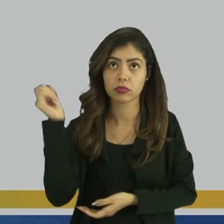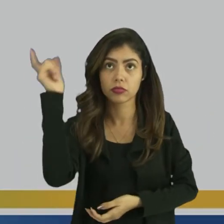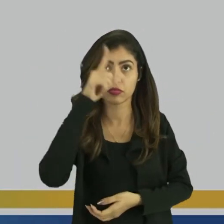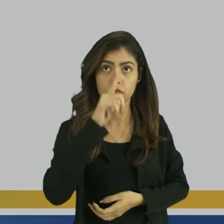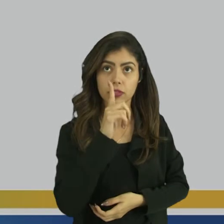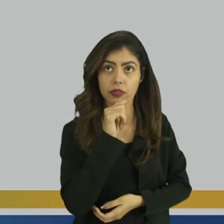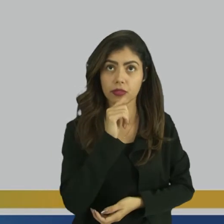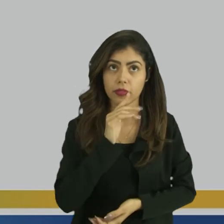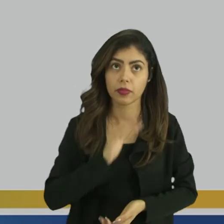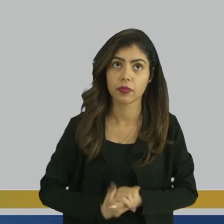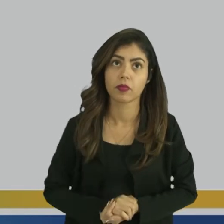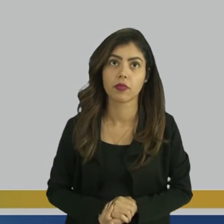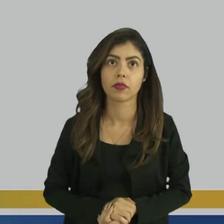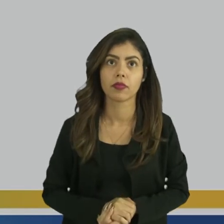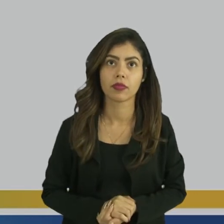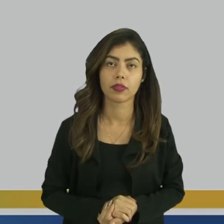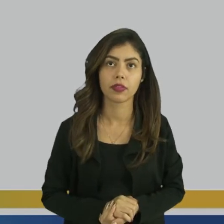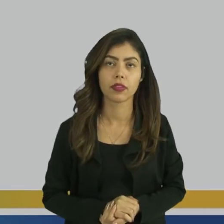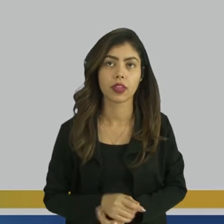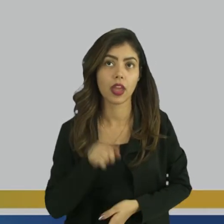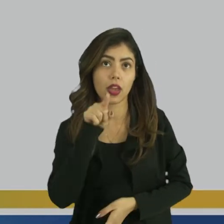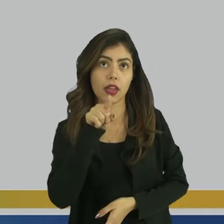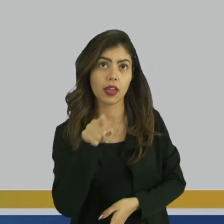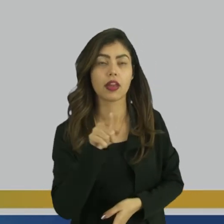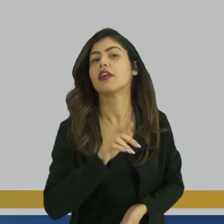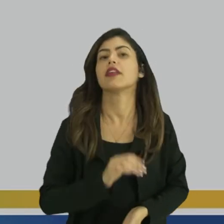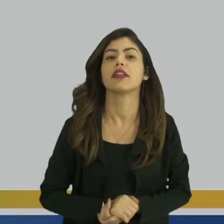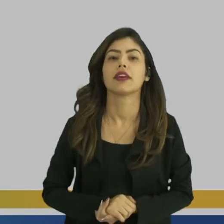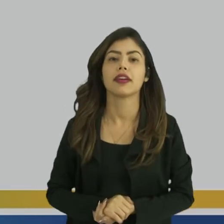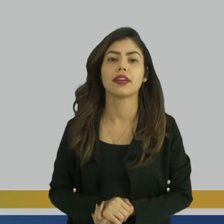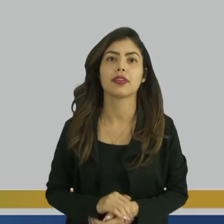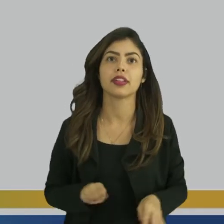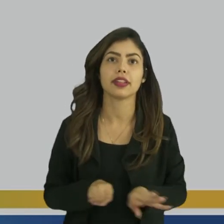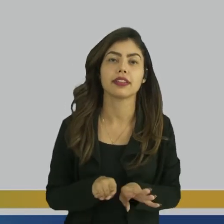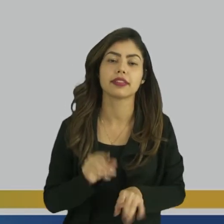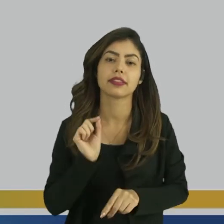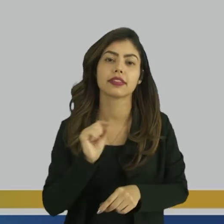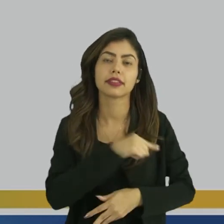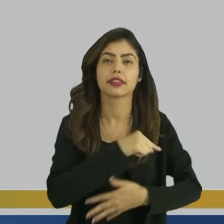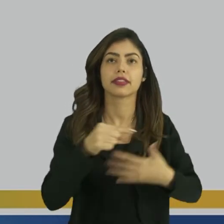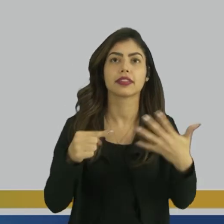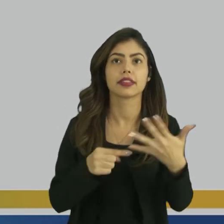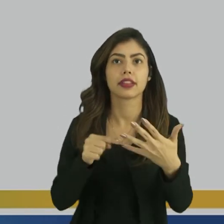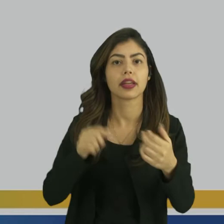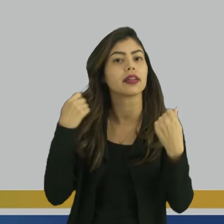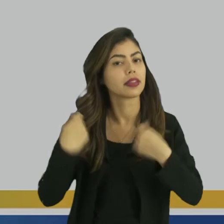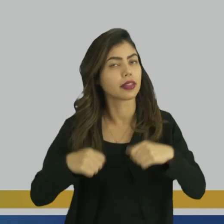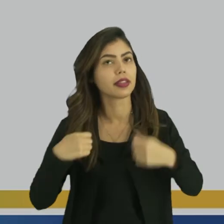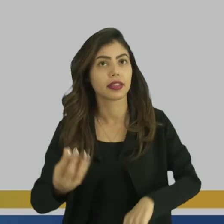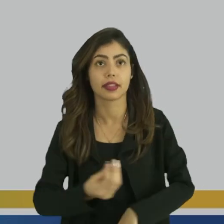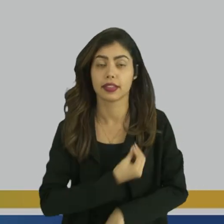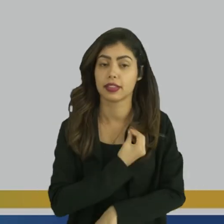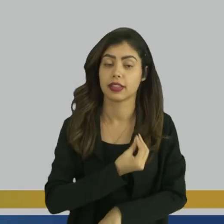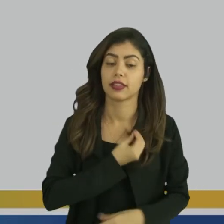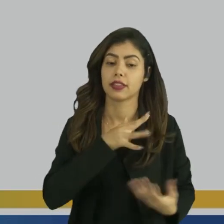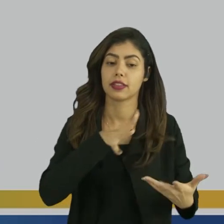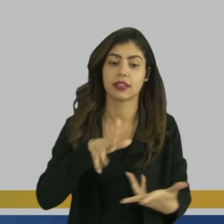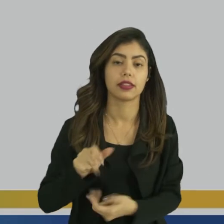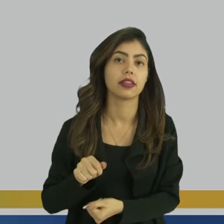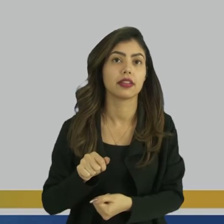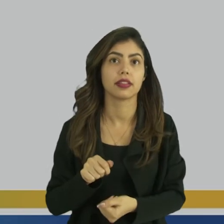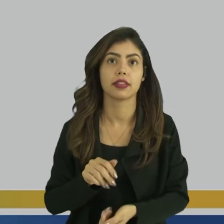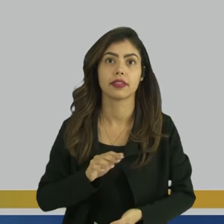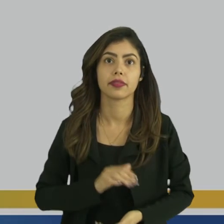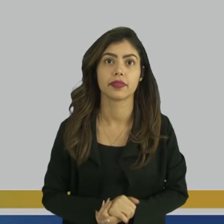E por isso, água e sol, são elementos necessários à vida no